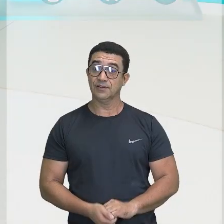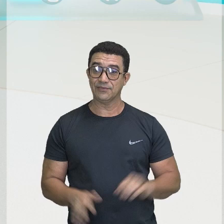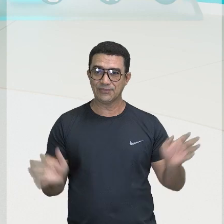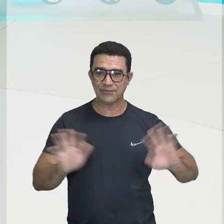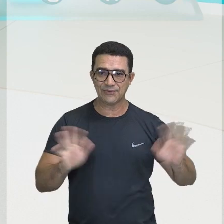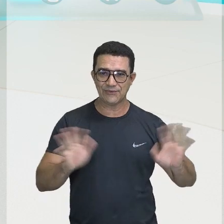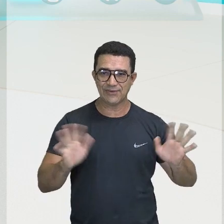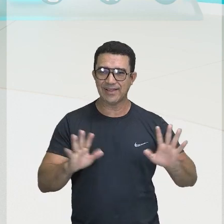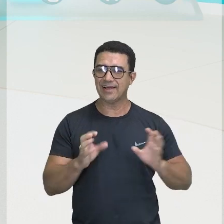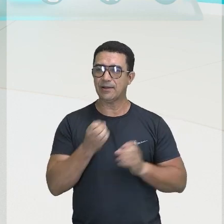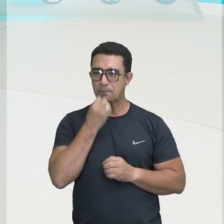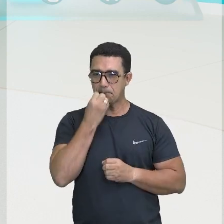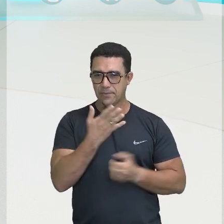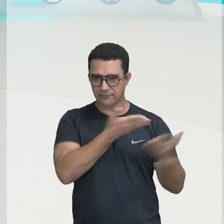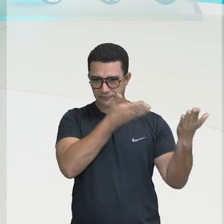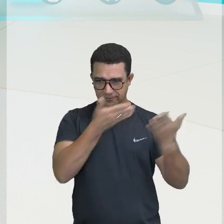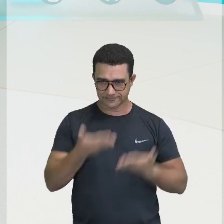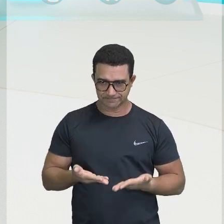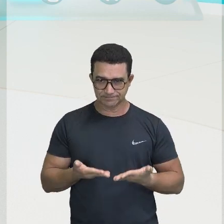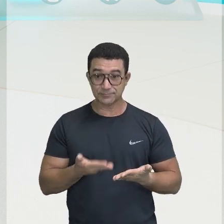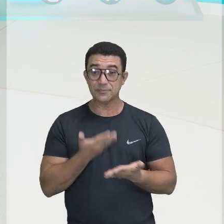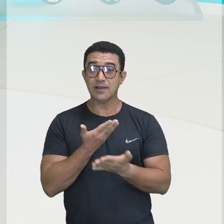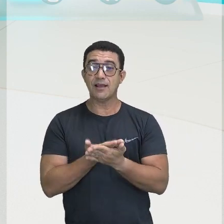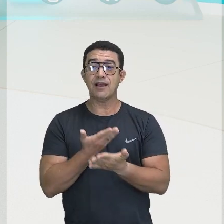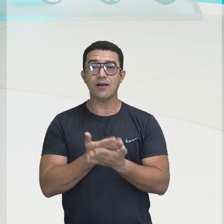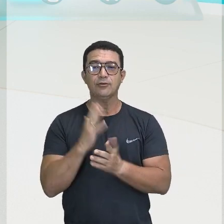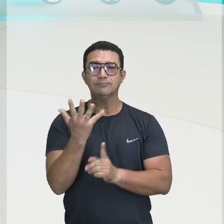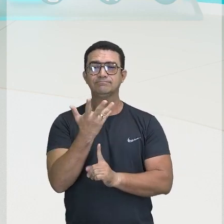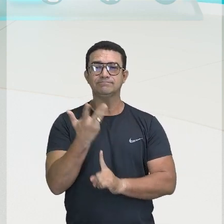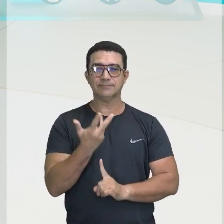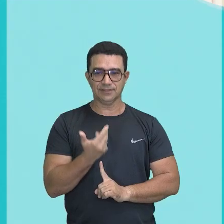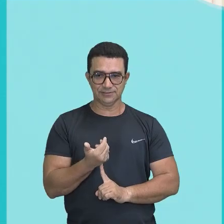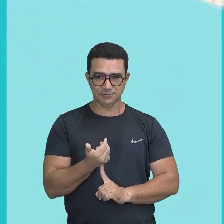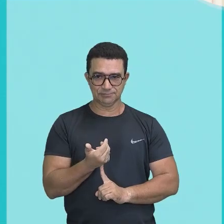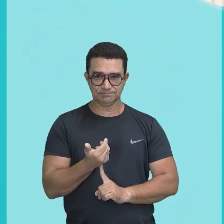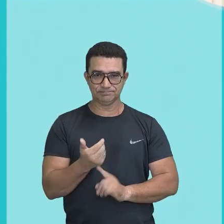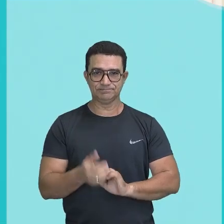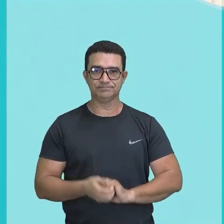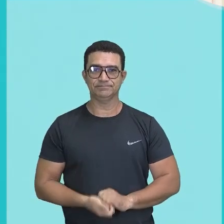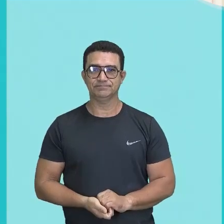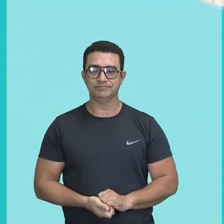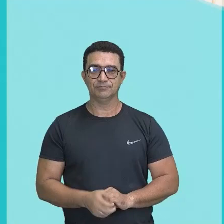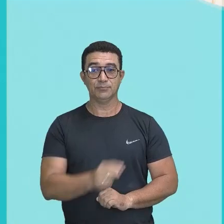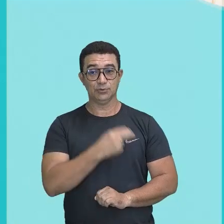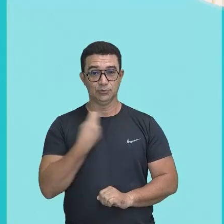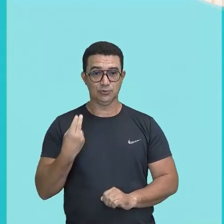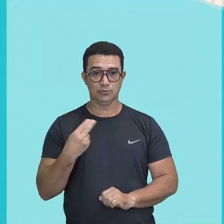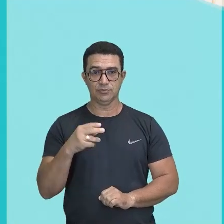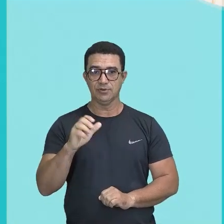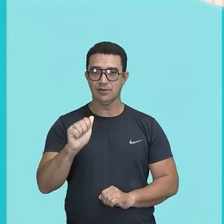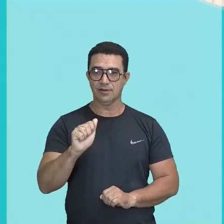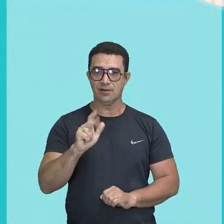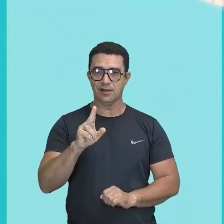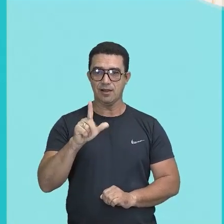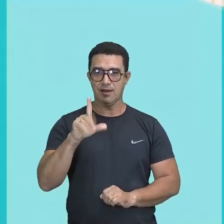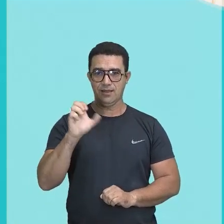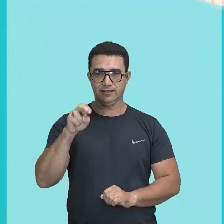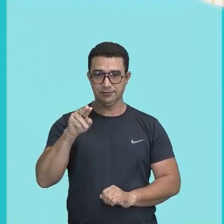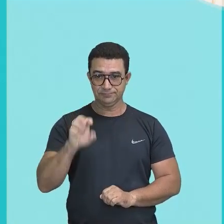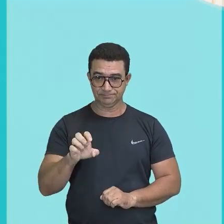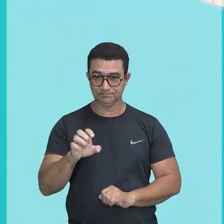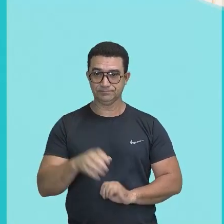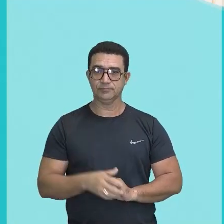Olá, sejam bem-vindos a mais uma aula de arte. Eu sou a professora Arlene Azulay e